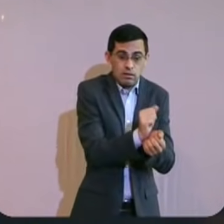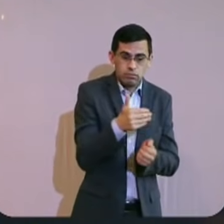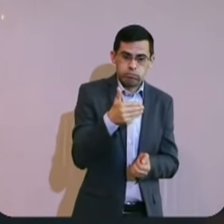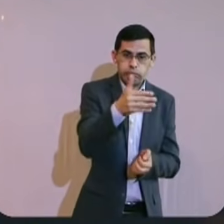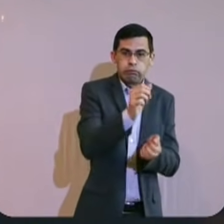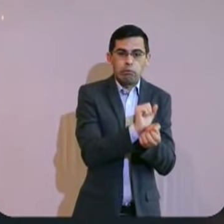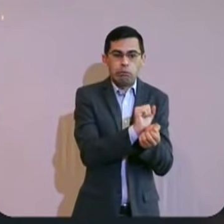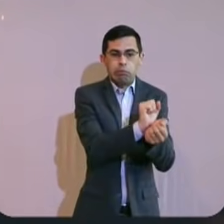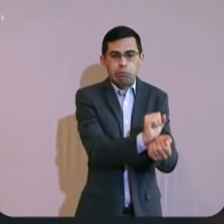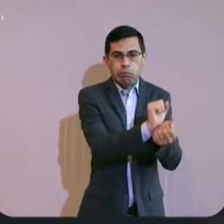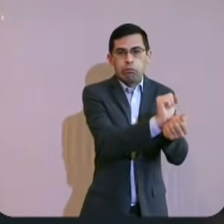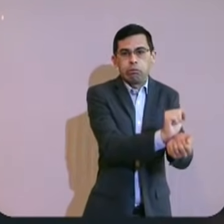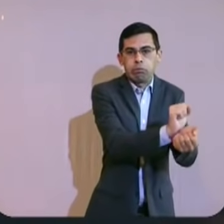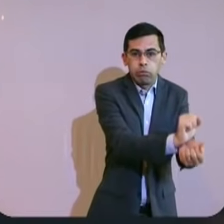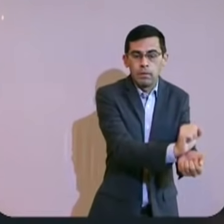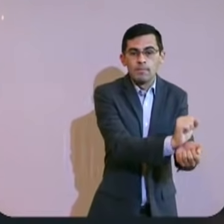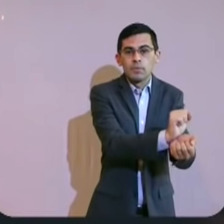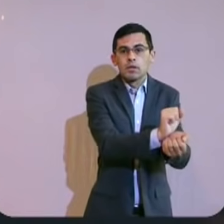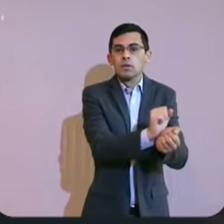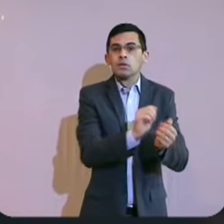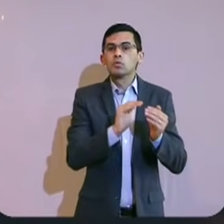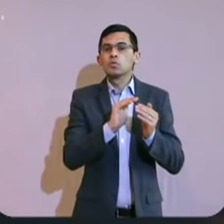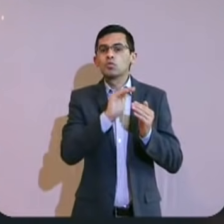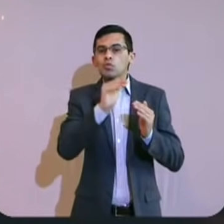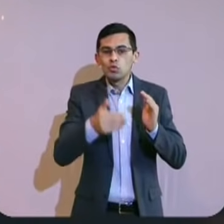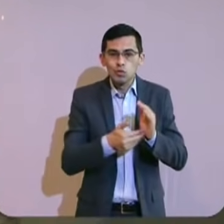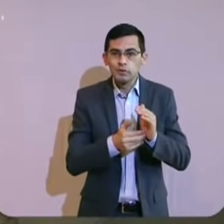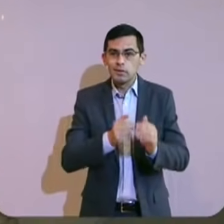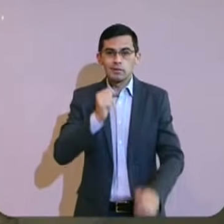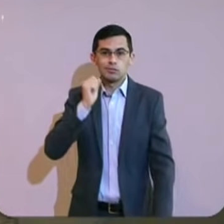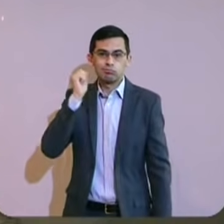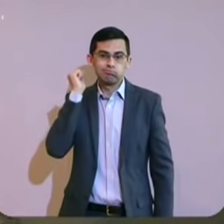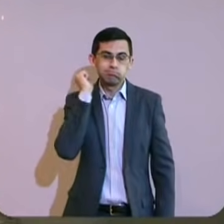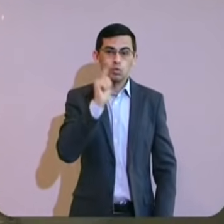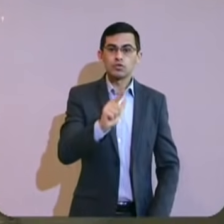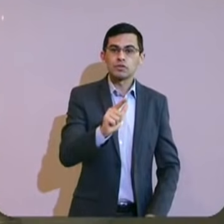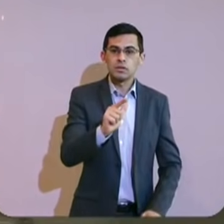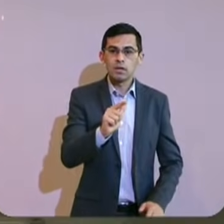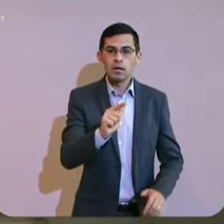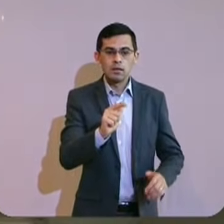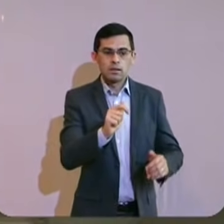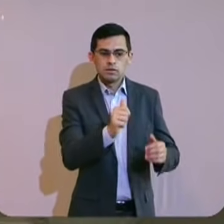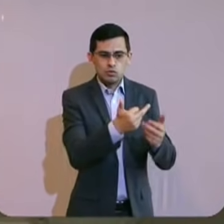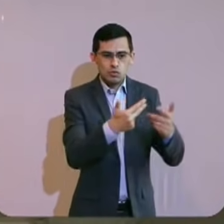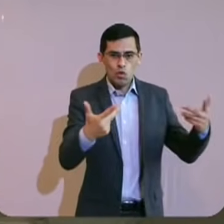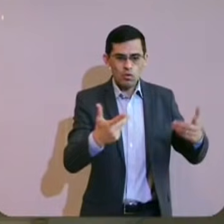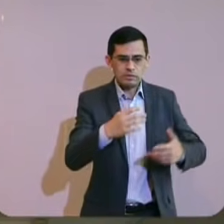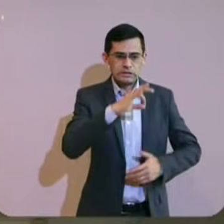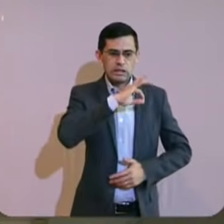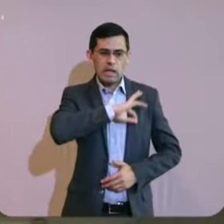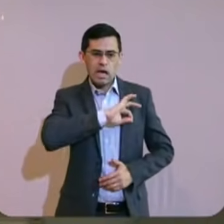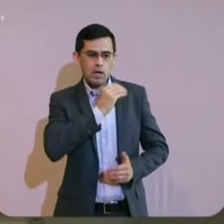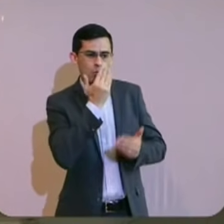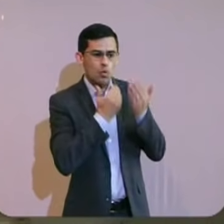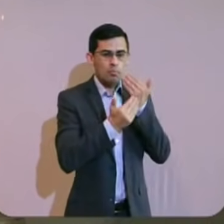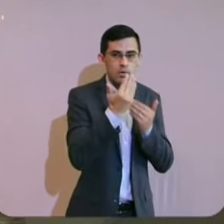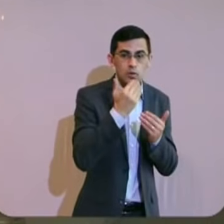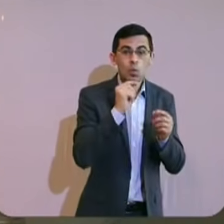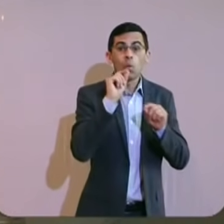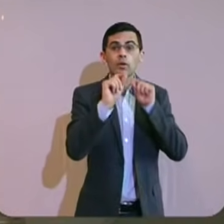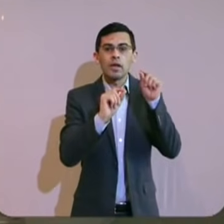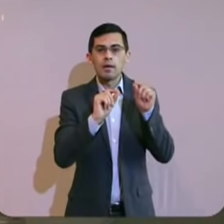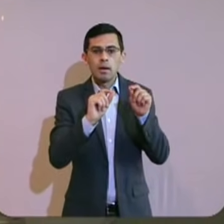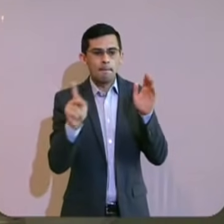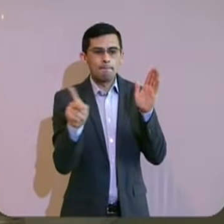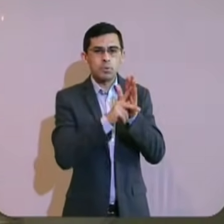escravos, aquilo que eles conseguiam para sua subsistência era fruto